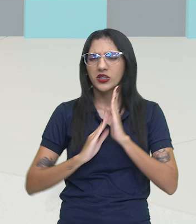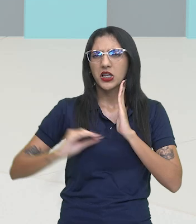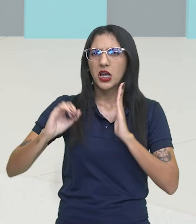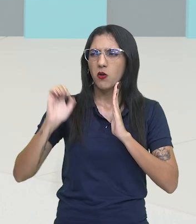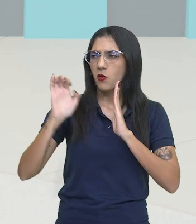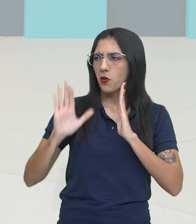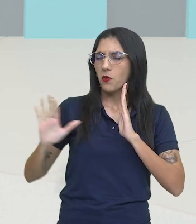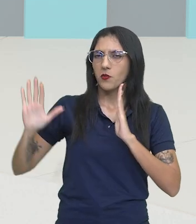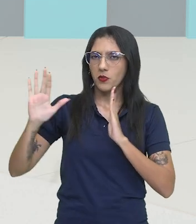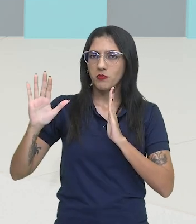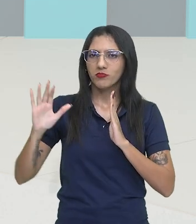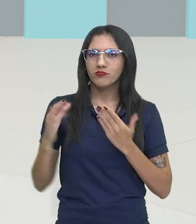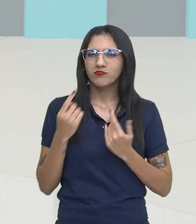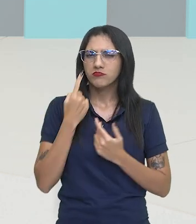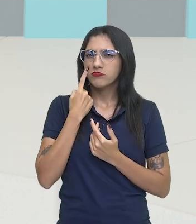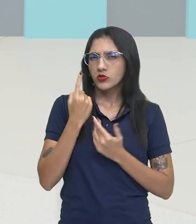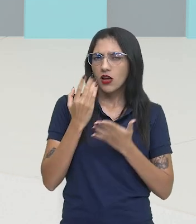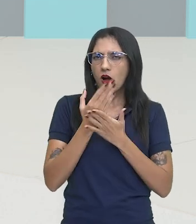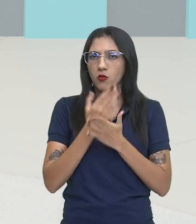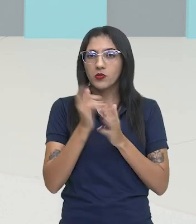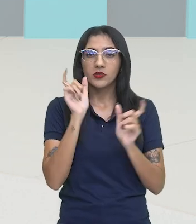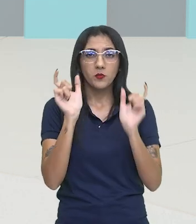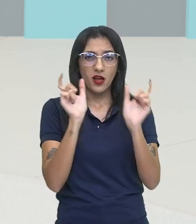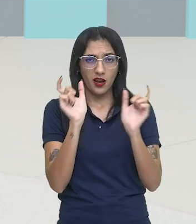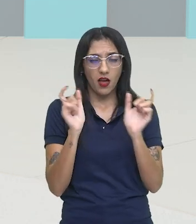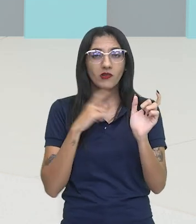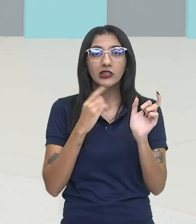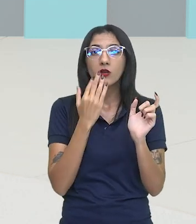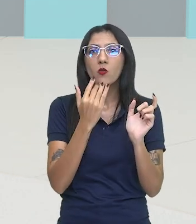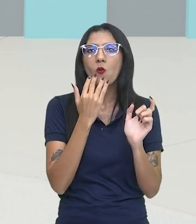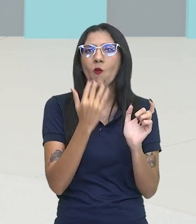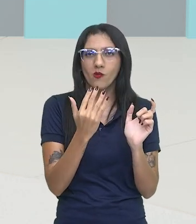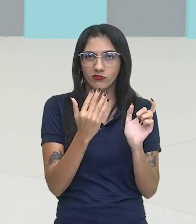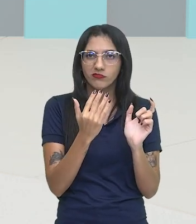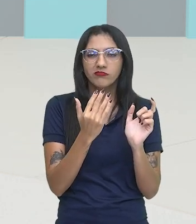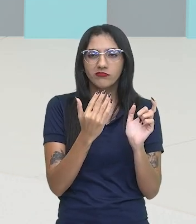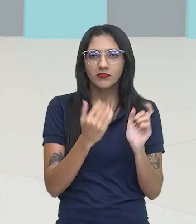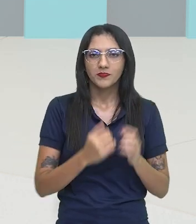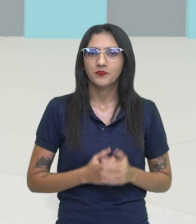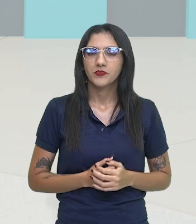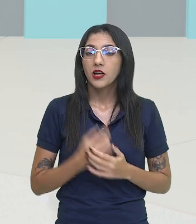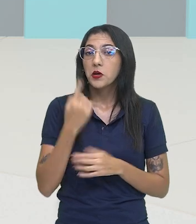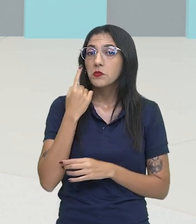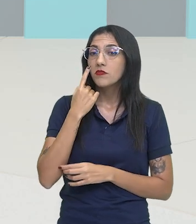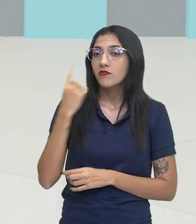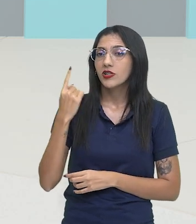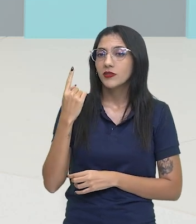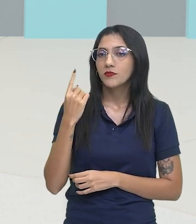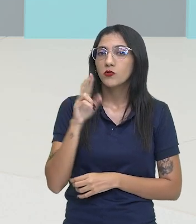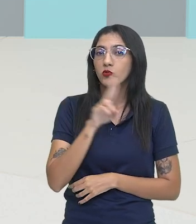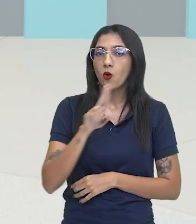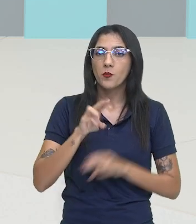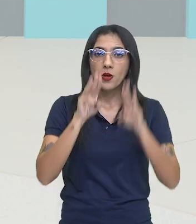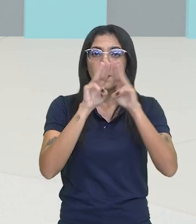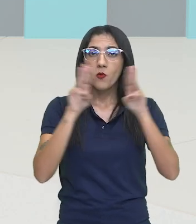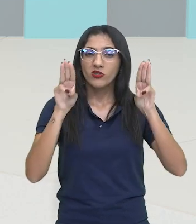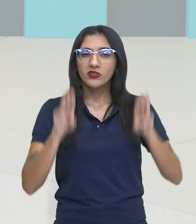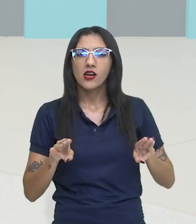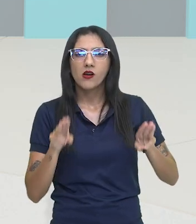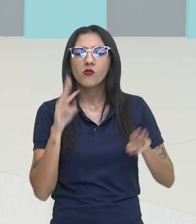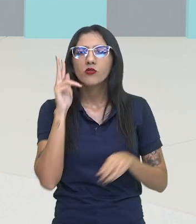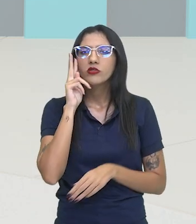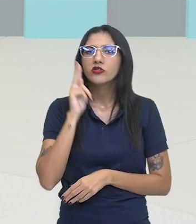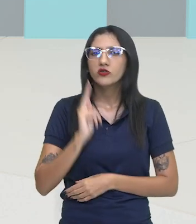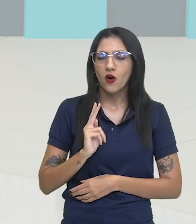que eu deixei alguns termos destacados, tá bom? E o primeiro ali é Museu Histórico. Mas perceba